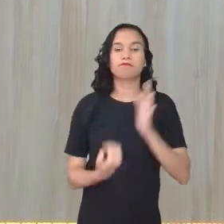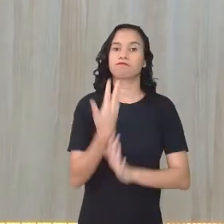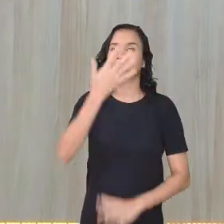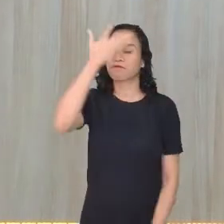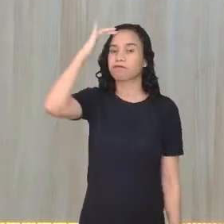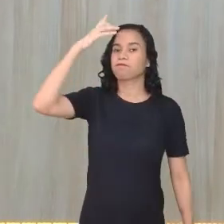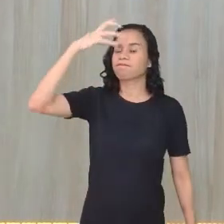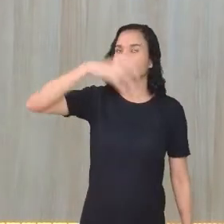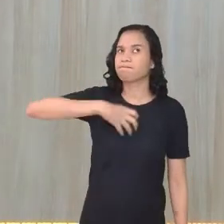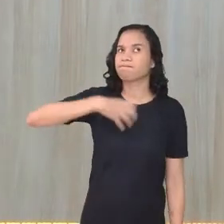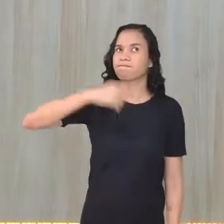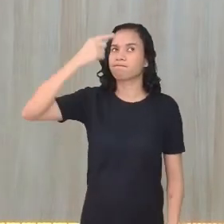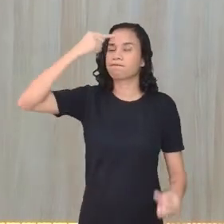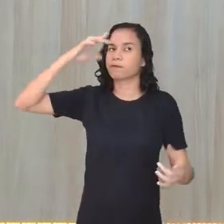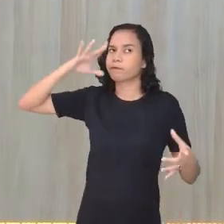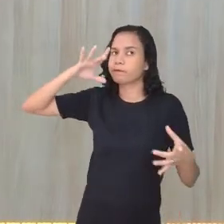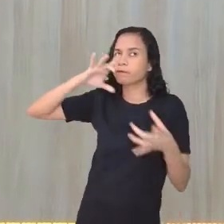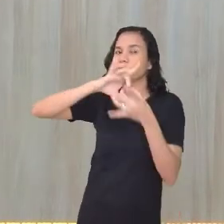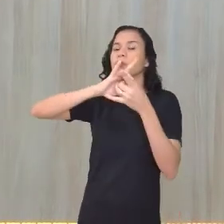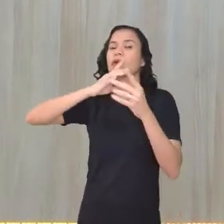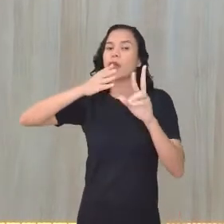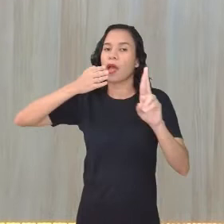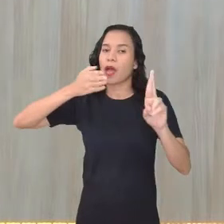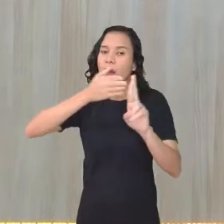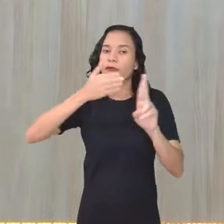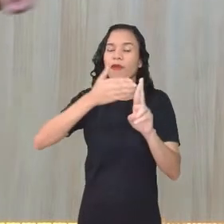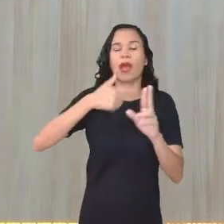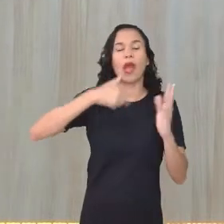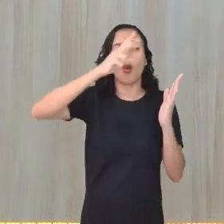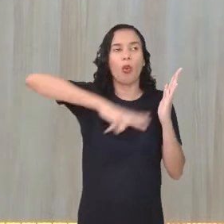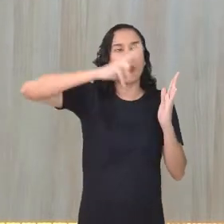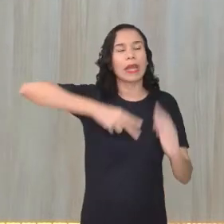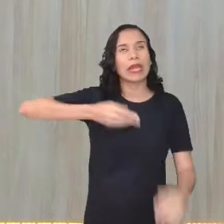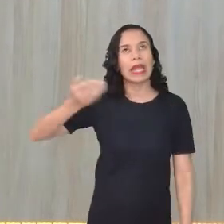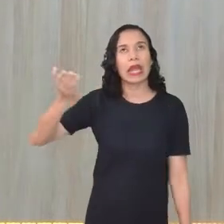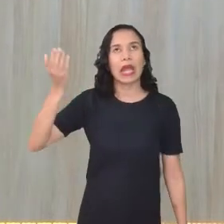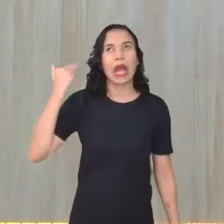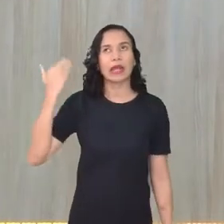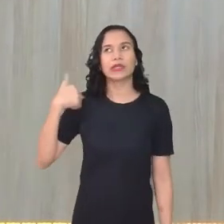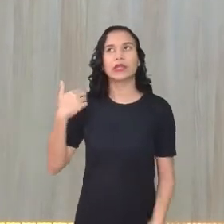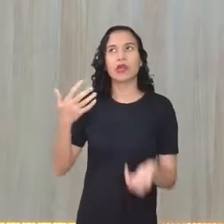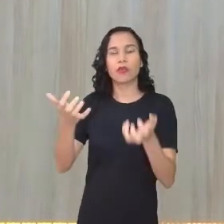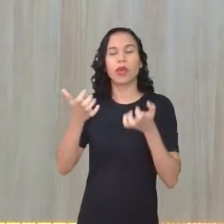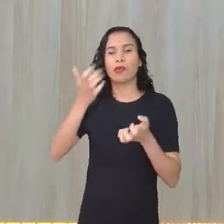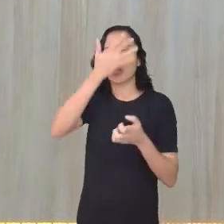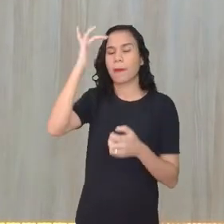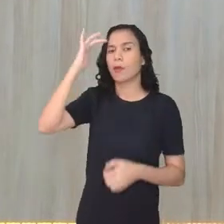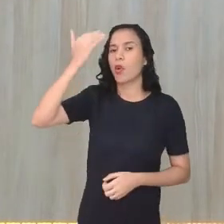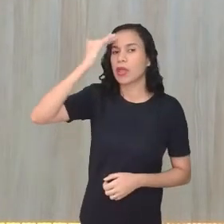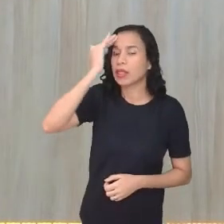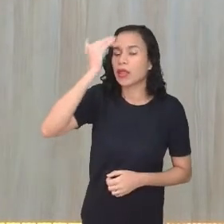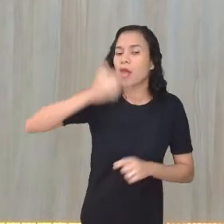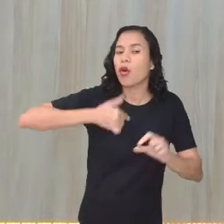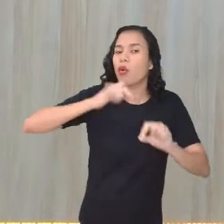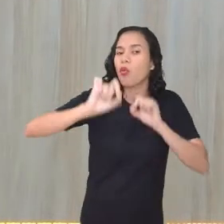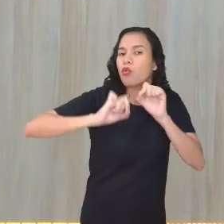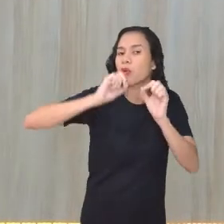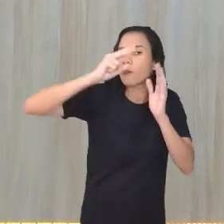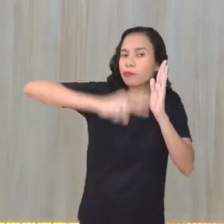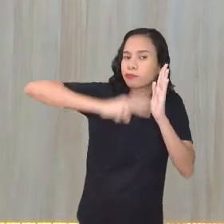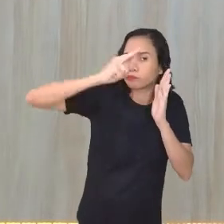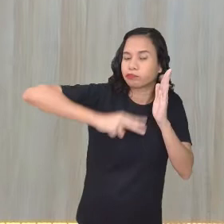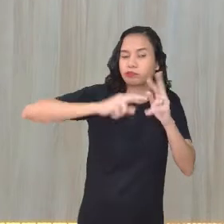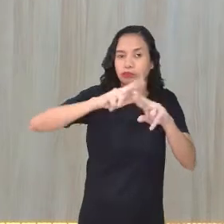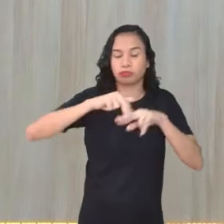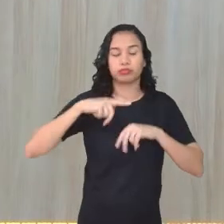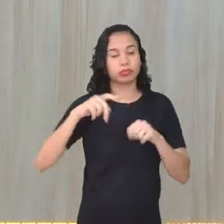sentidos coesos, né? Referências que eu li antes e que eu quero que o meu público entenda o que eu li. Então, eu